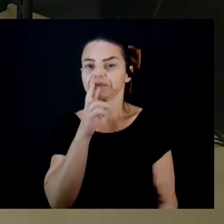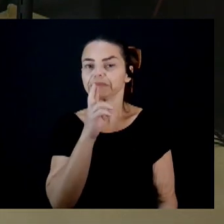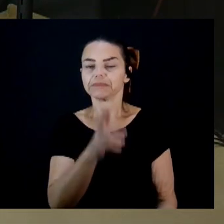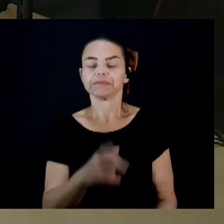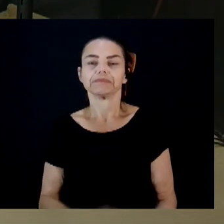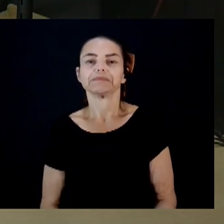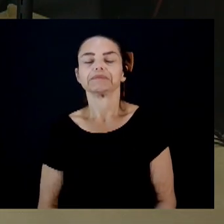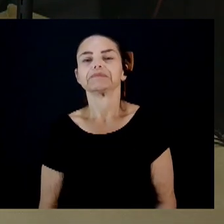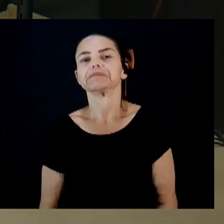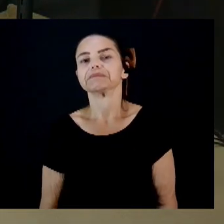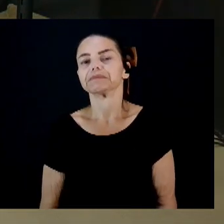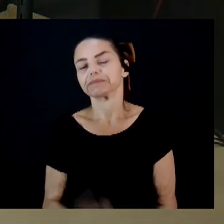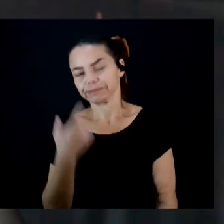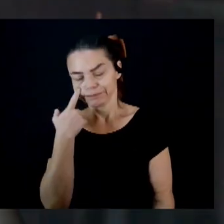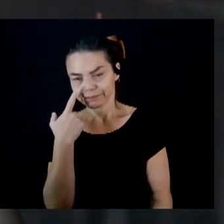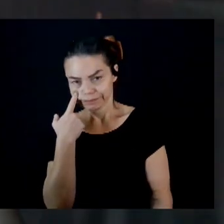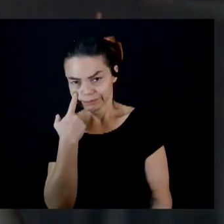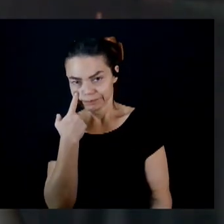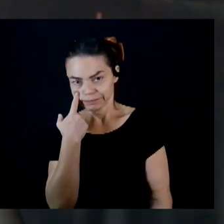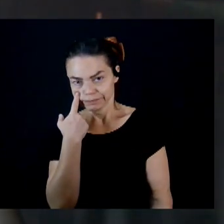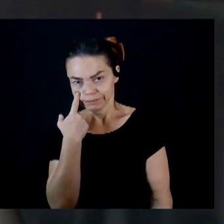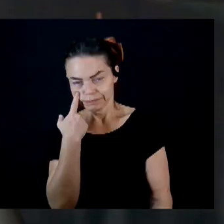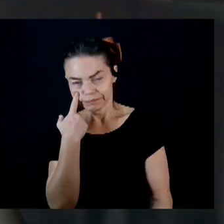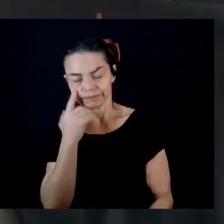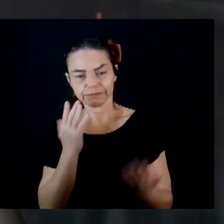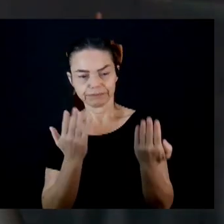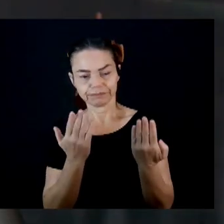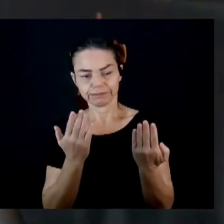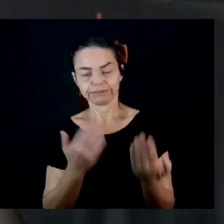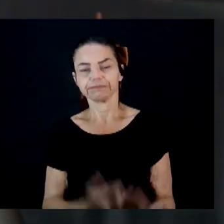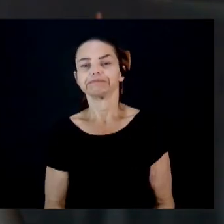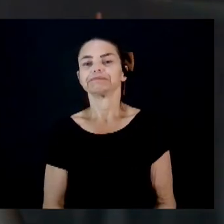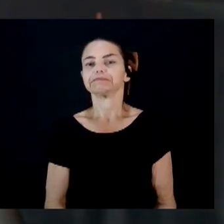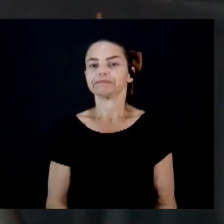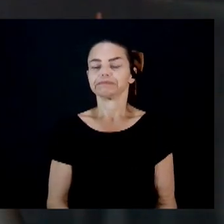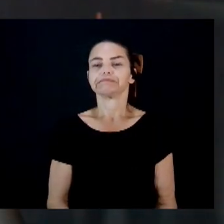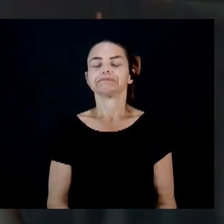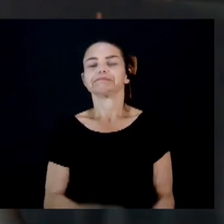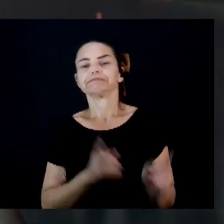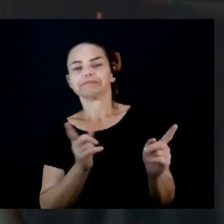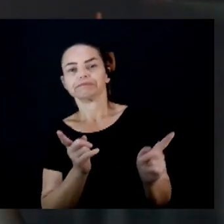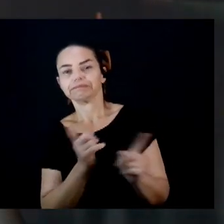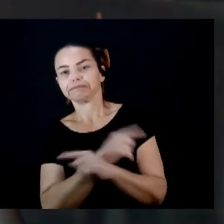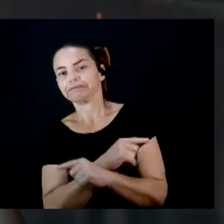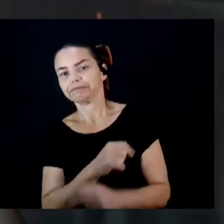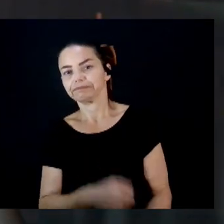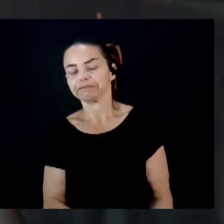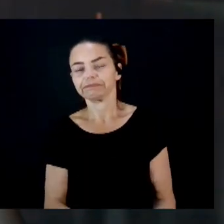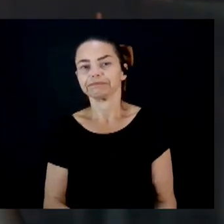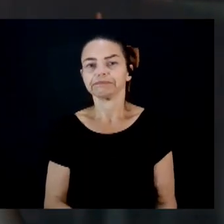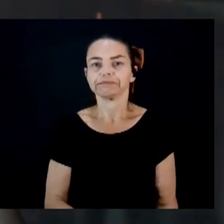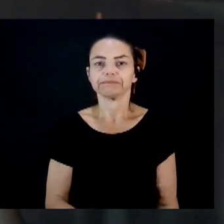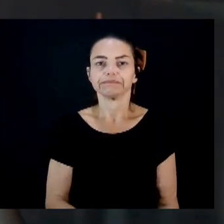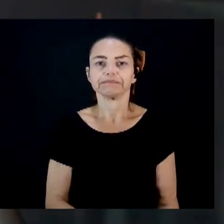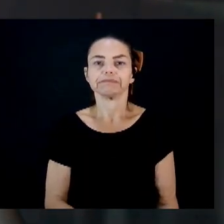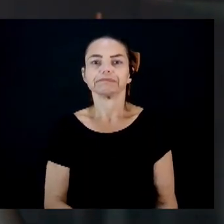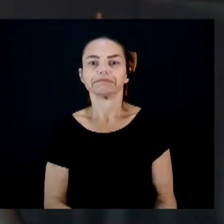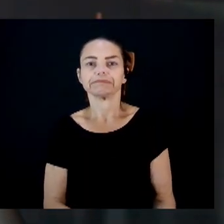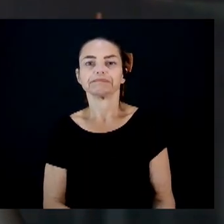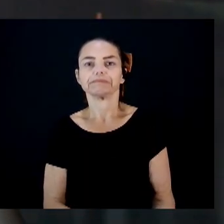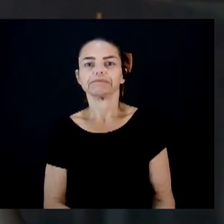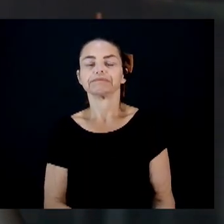quando a gente olha para essas comparações, a gente vê quase que uma coisa contrária à outra. Sim. E isso